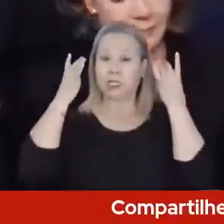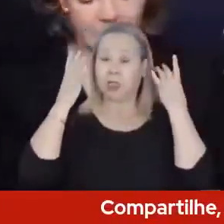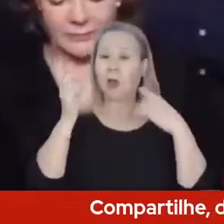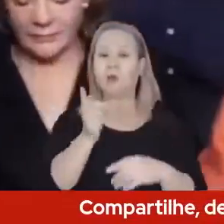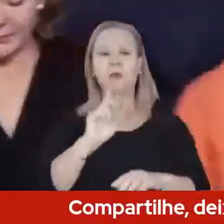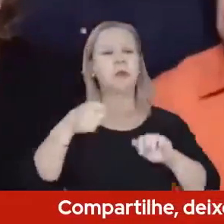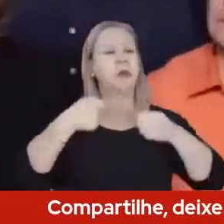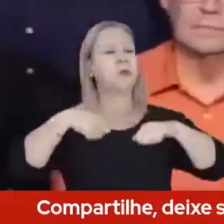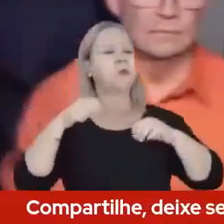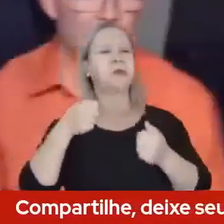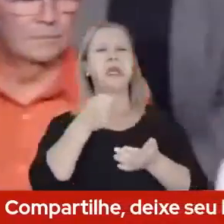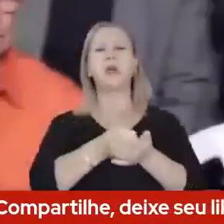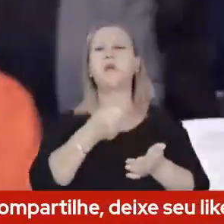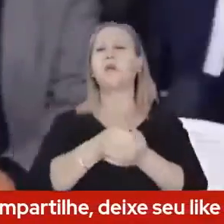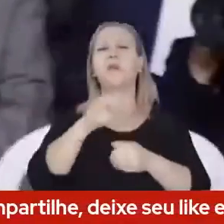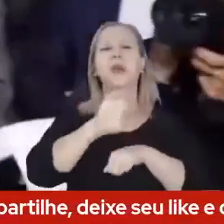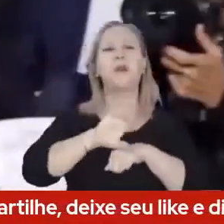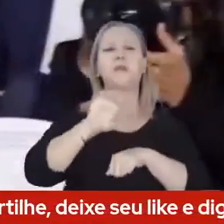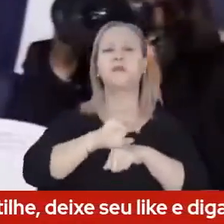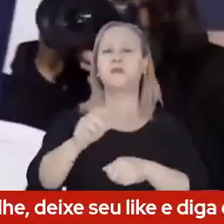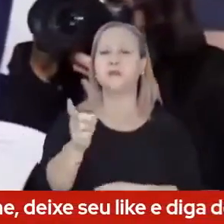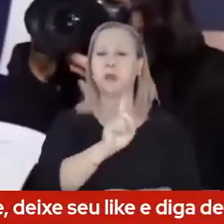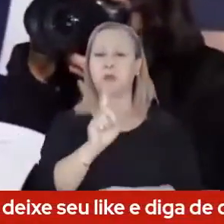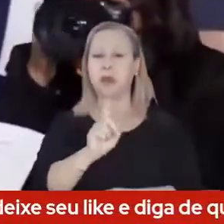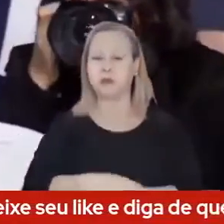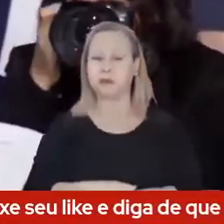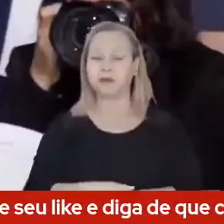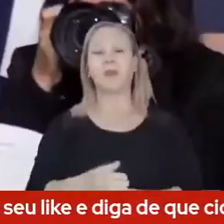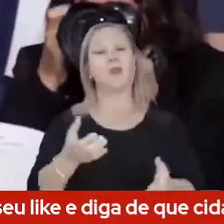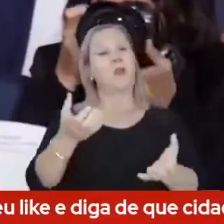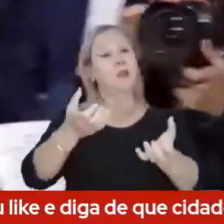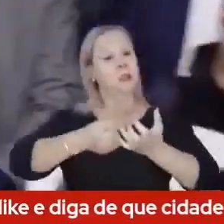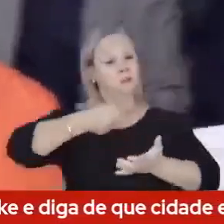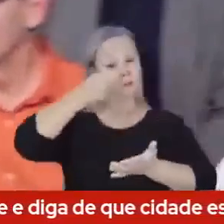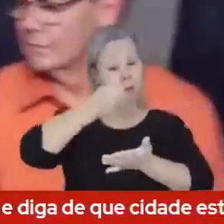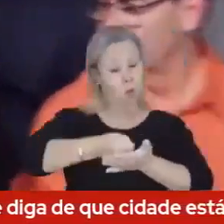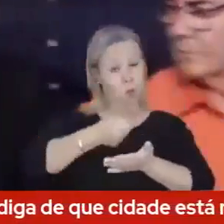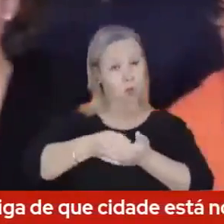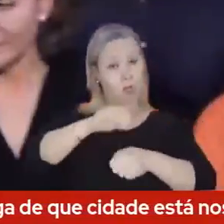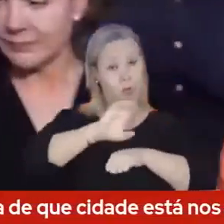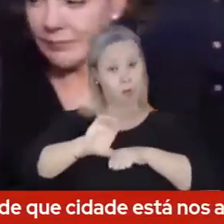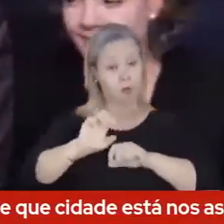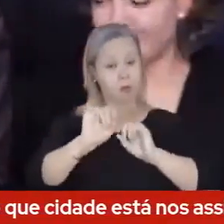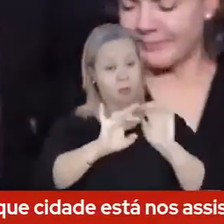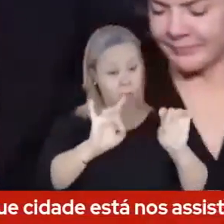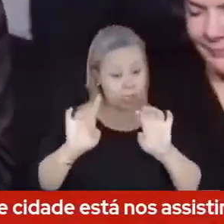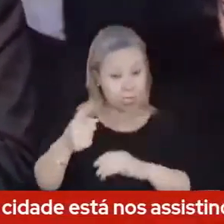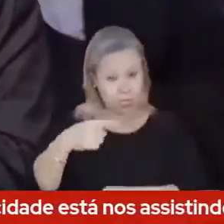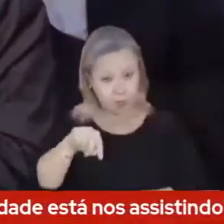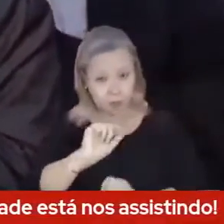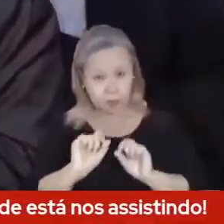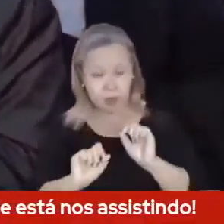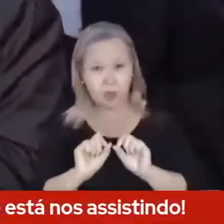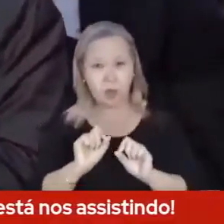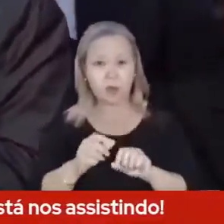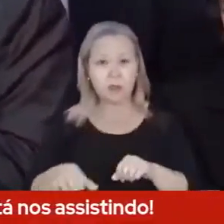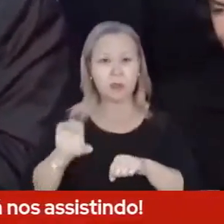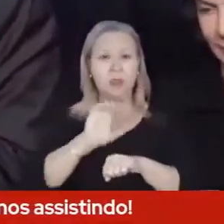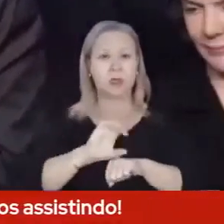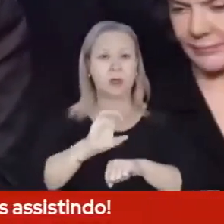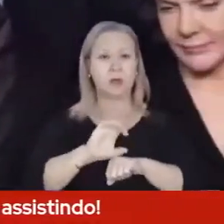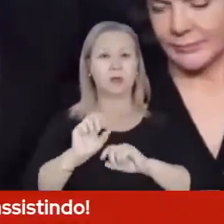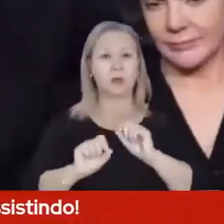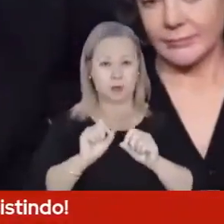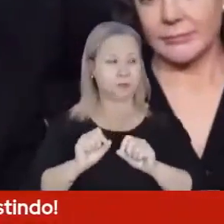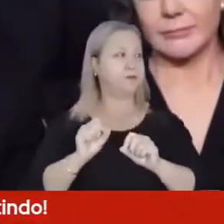cumprir a Constituição. Nós queremos cumpri-la. E se cada um de nós colocasse a Constituição no nosso peito aqui